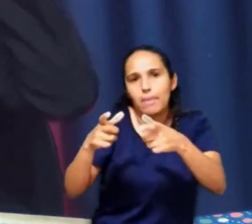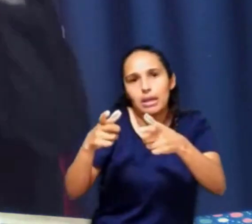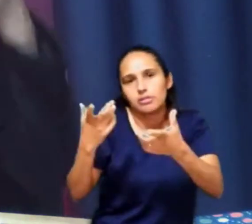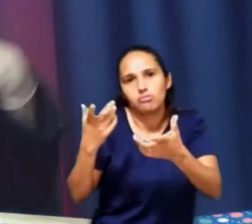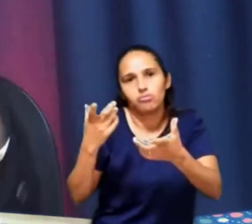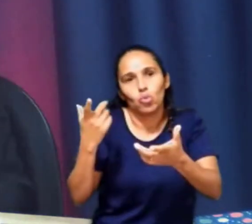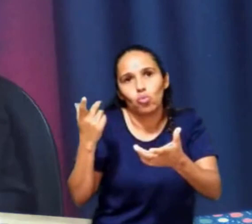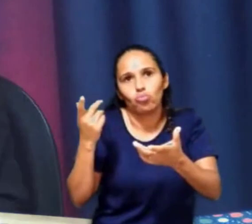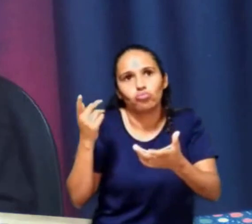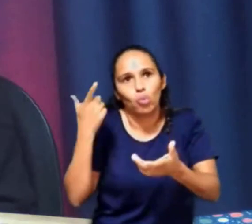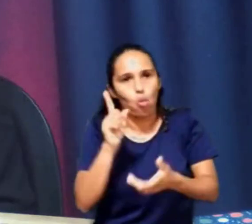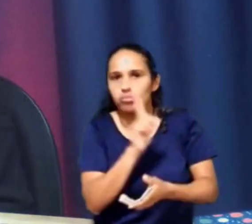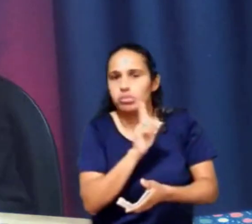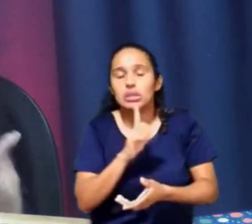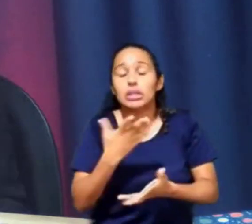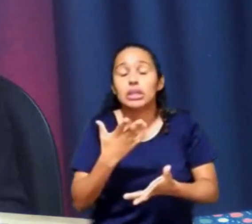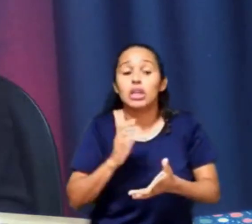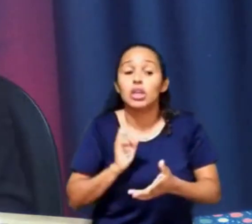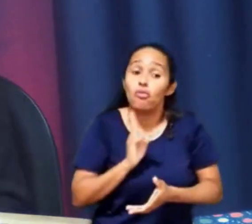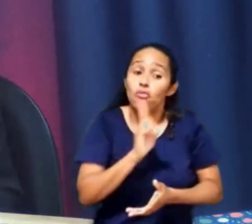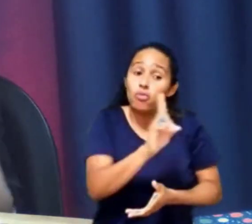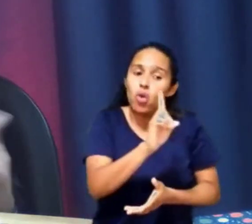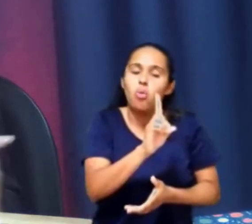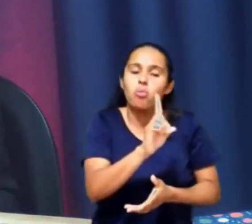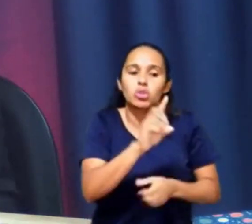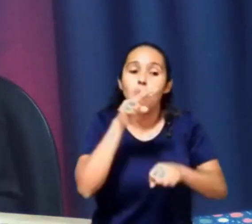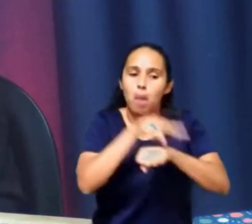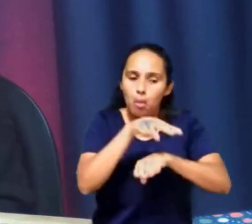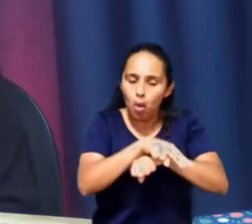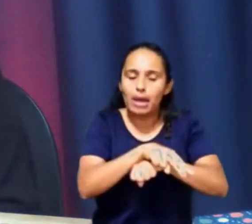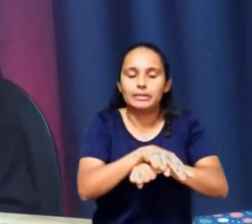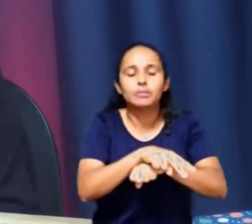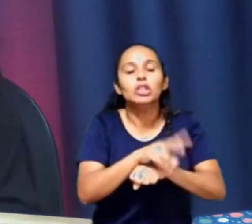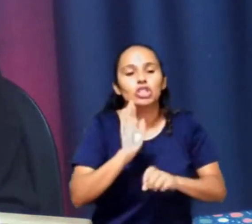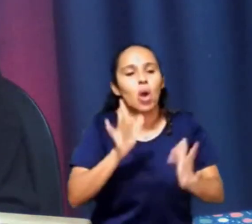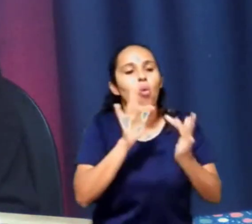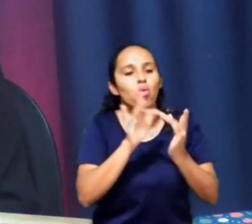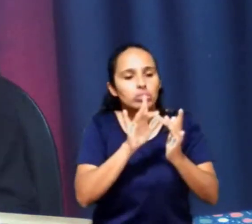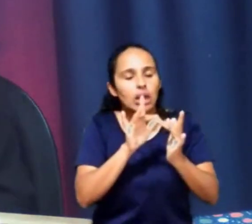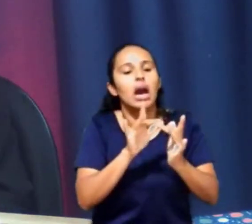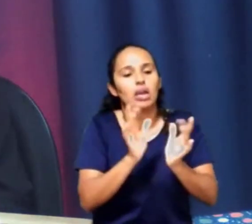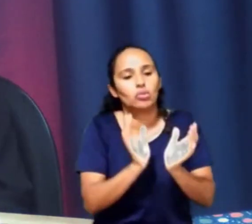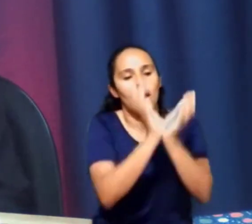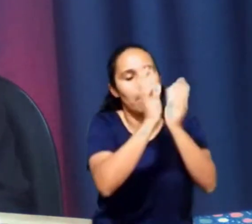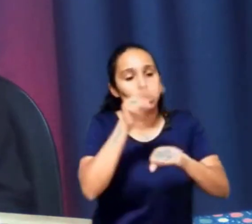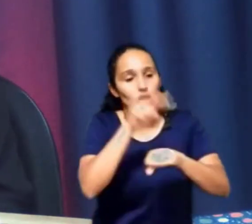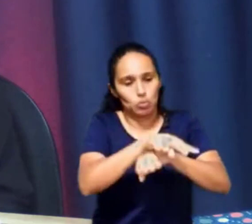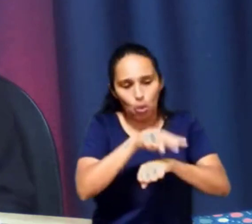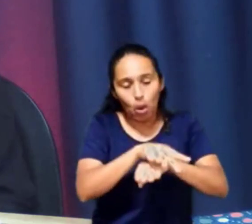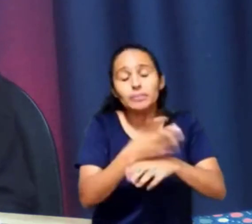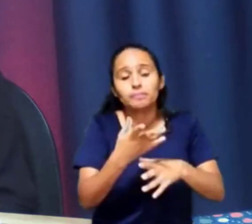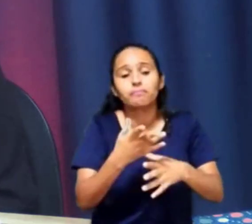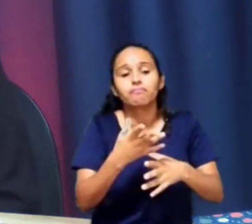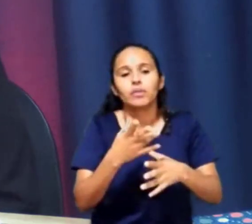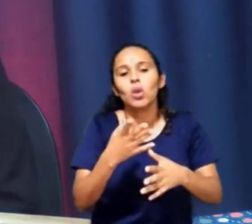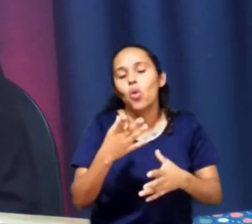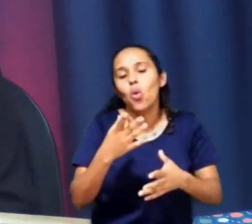né, sempre tive, mesmo saindo, eu prestava um serviço voluntário, tive em Ferraz, também aqui na PAI de